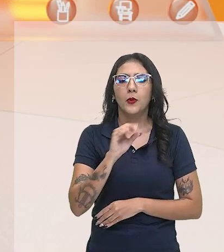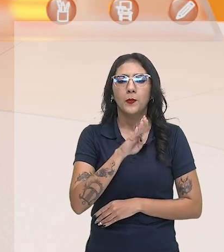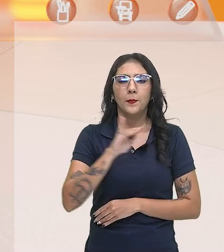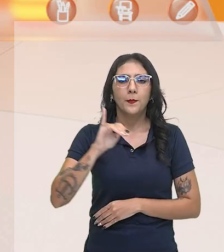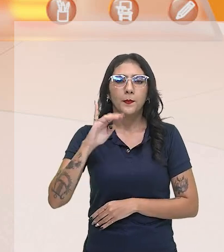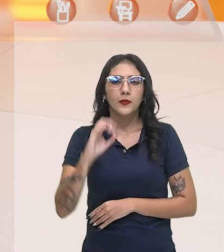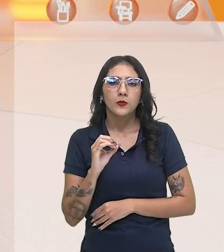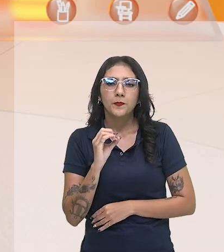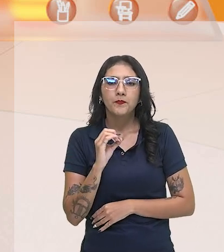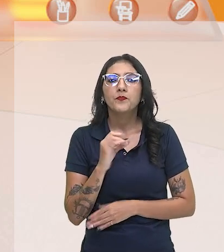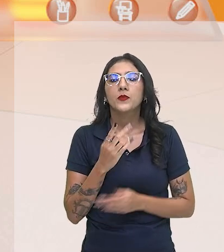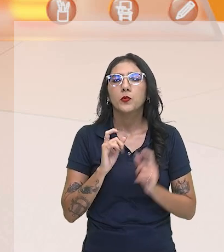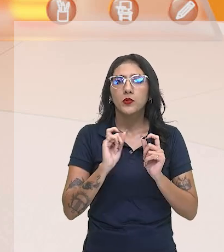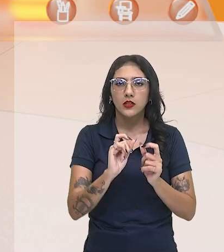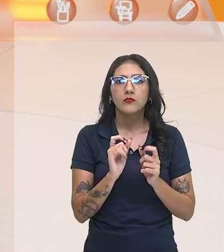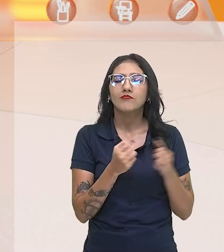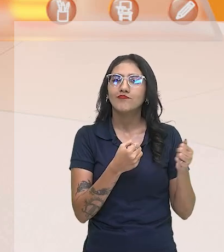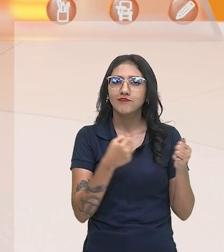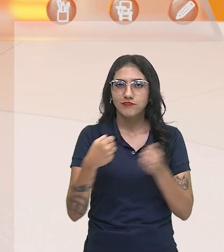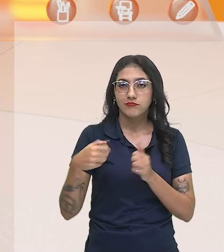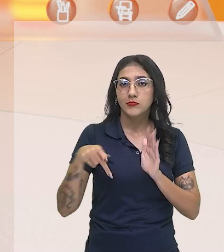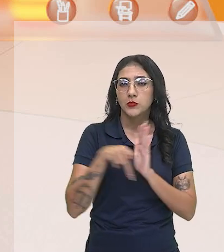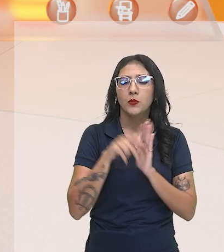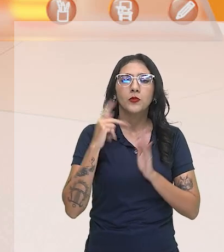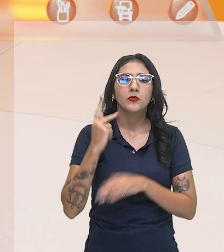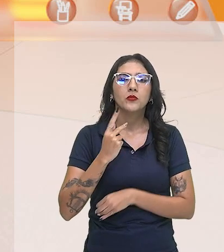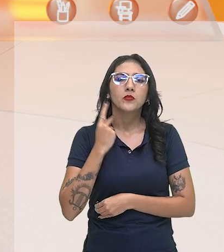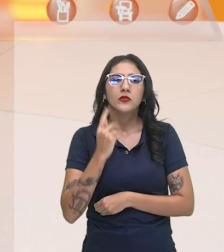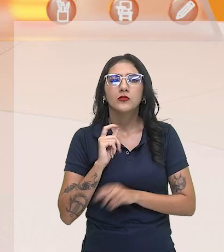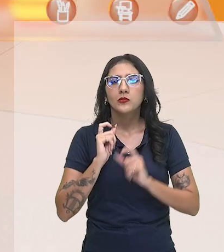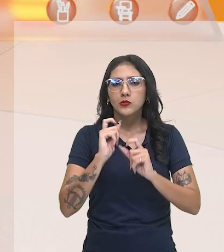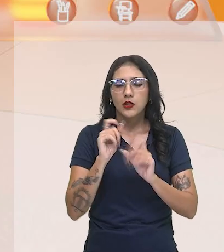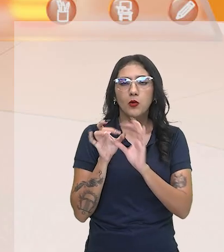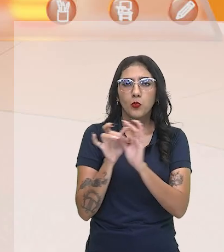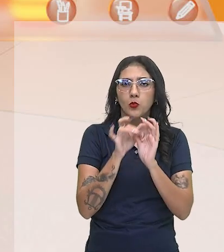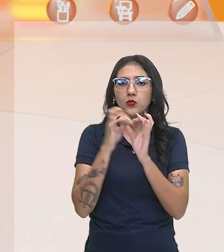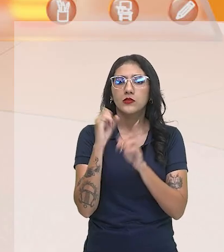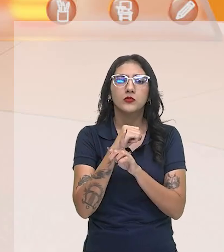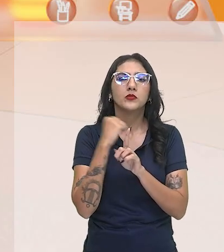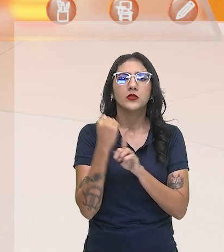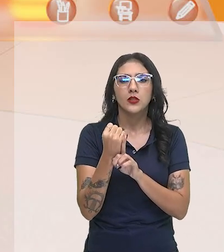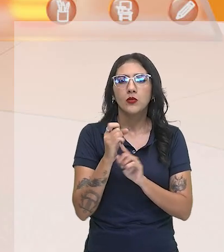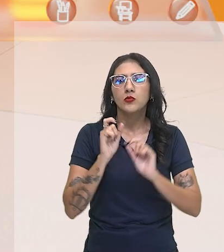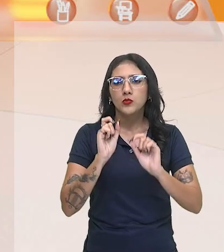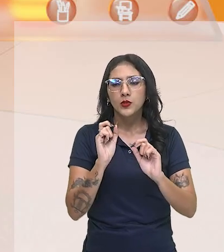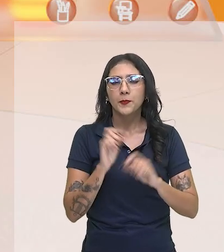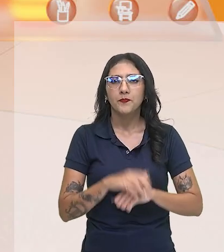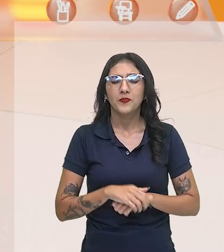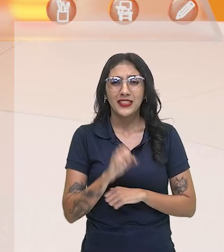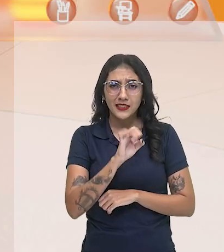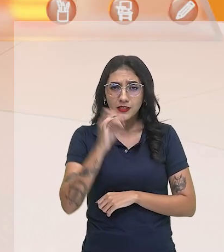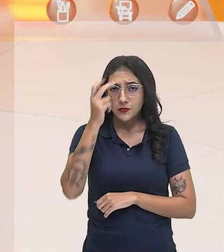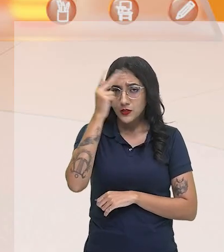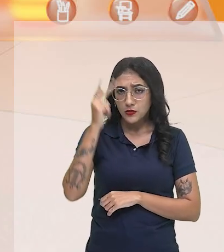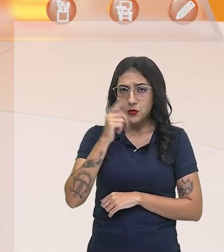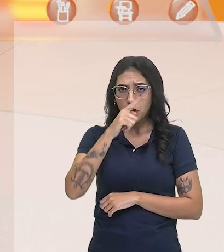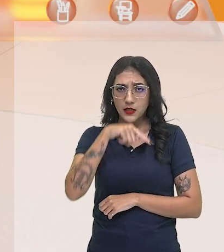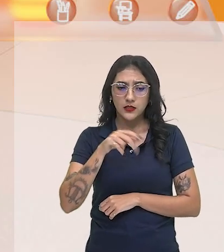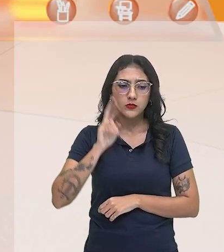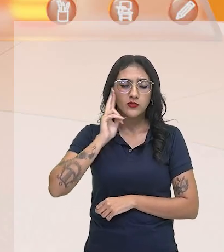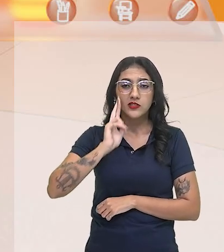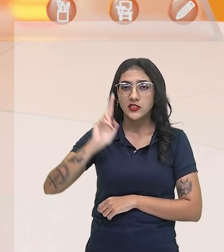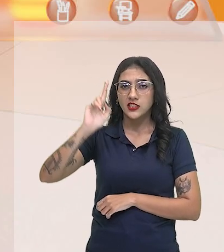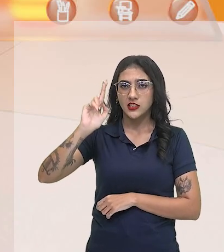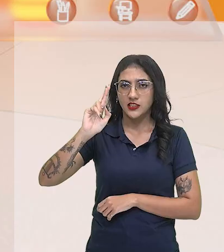constitui o poder político, ou seja, o consenso social de que aquele que detém o poder